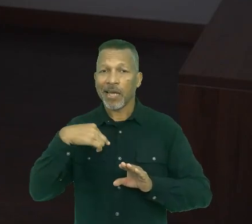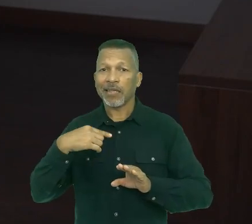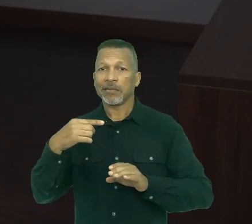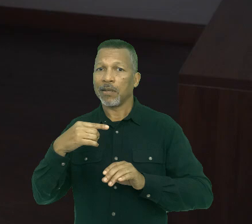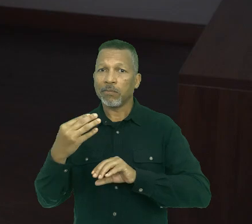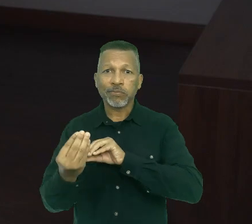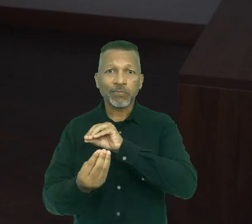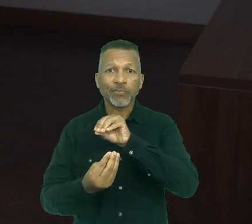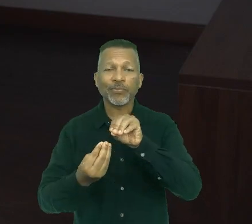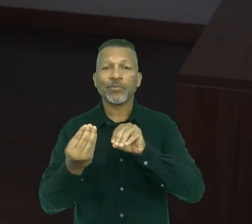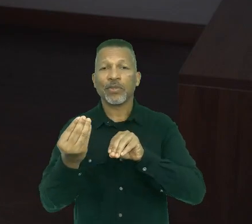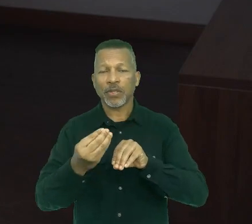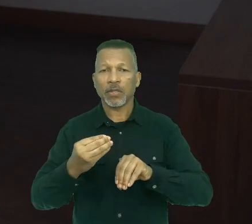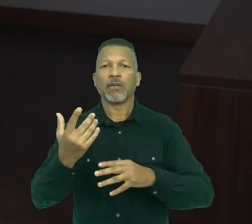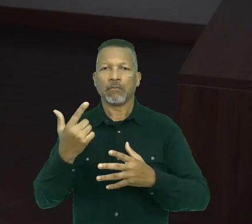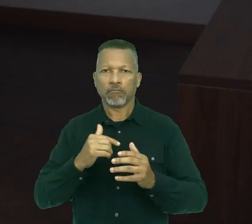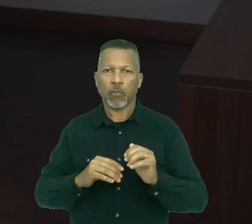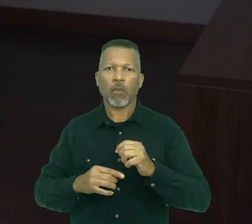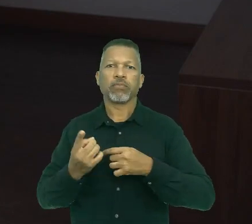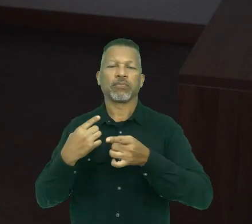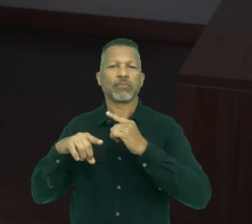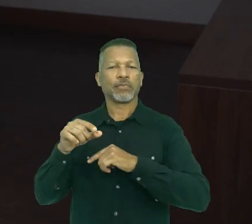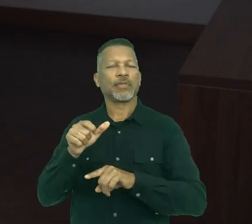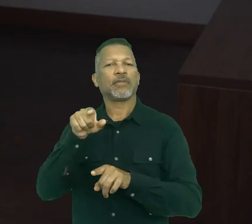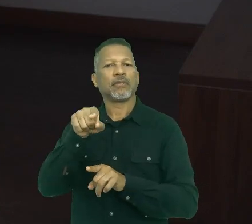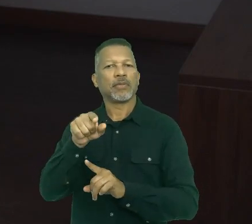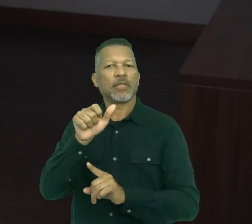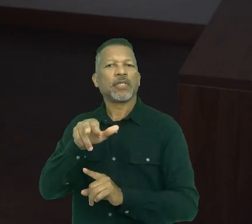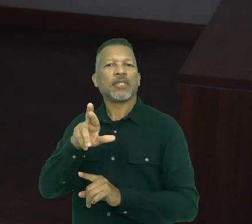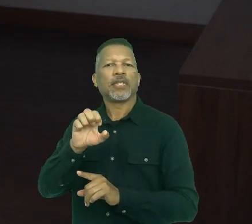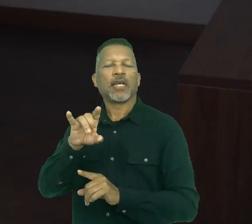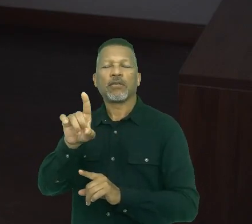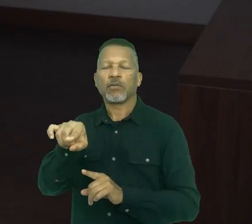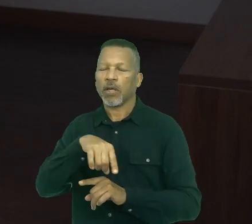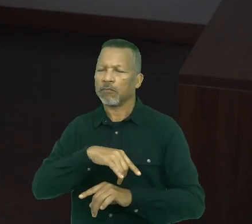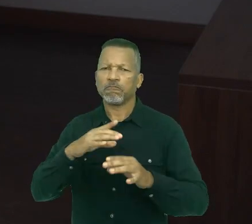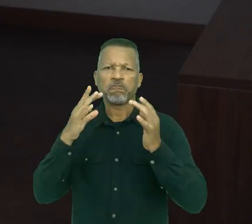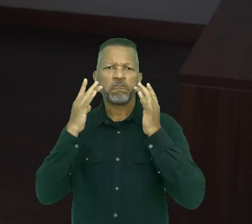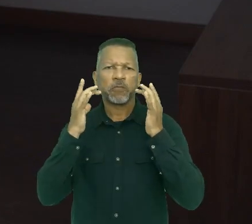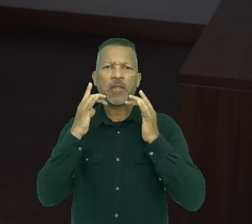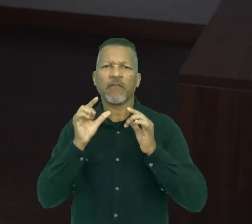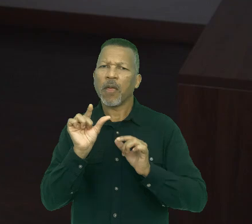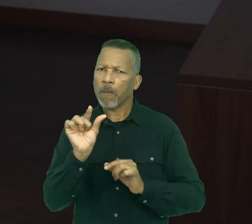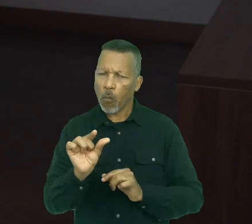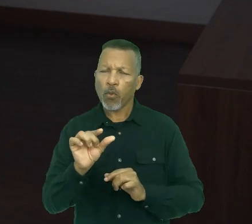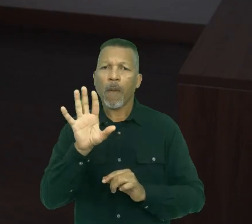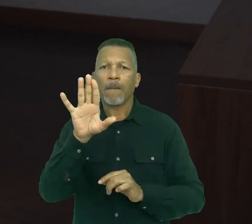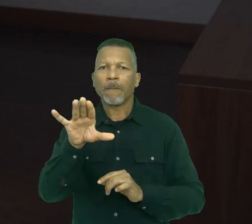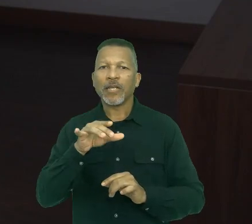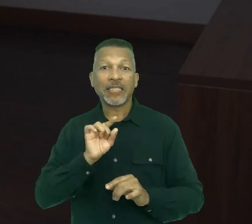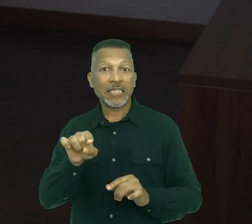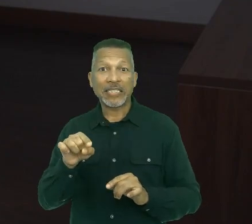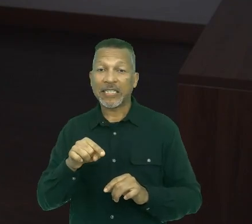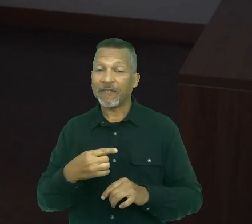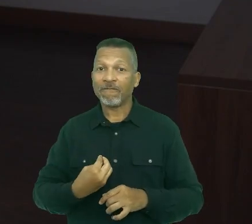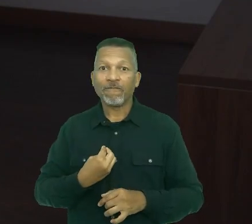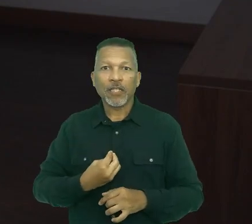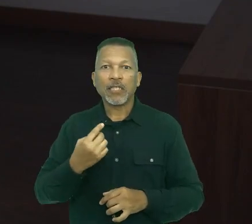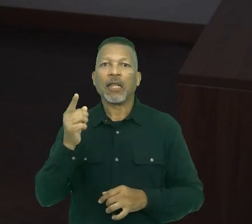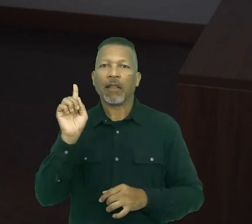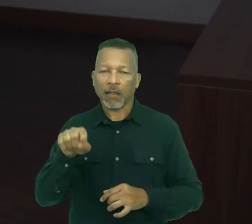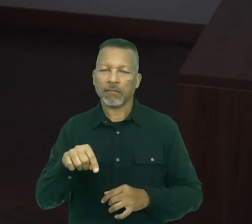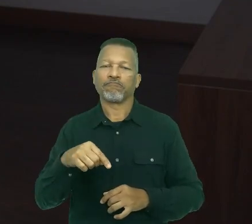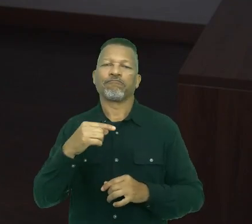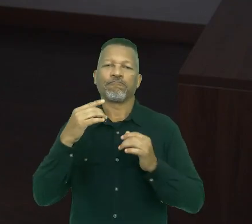muito. Né? E o próprio Ricardinho, que era um cara completamente teatral. Ele fazia pouco teatro, mas ele respirava teatro. Ele falava em